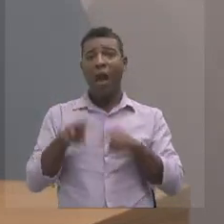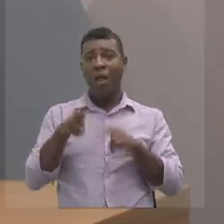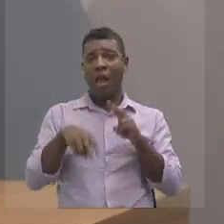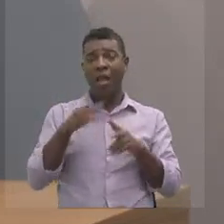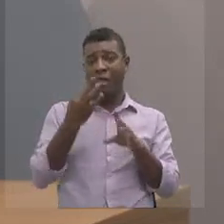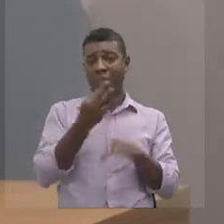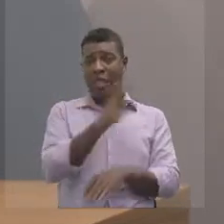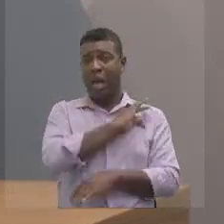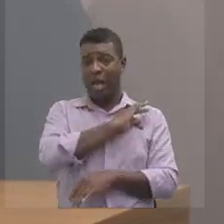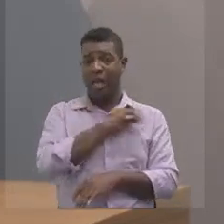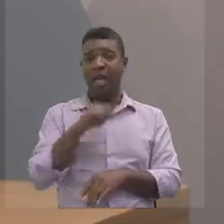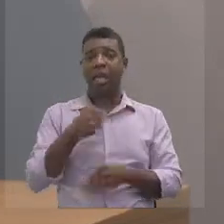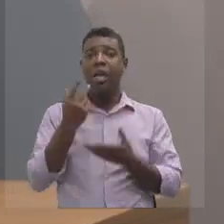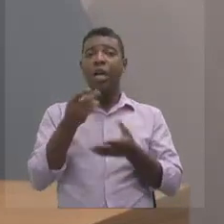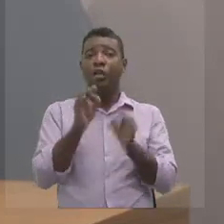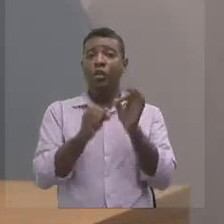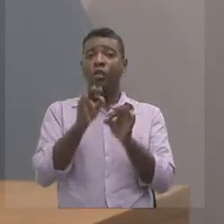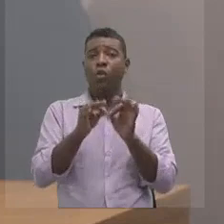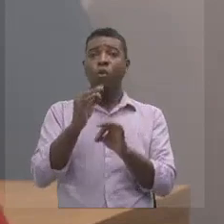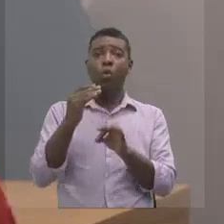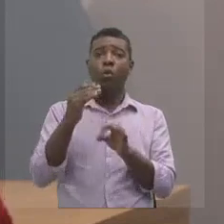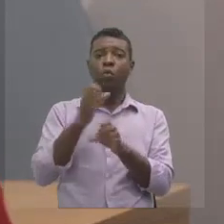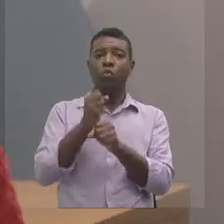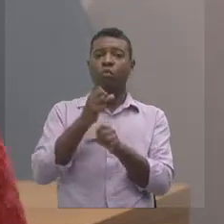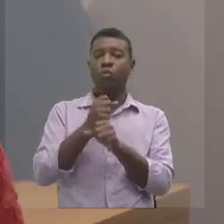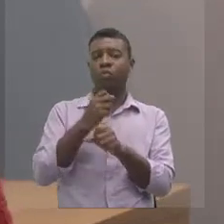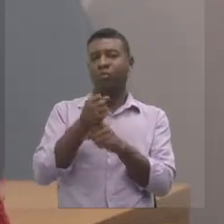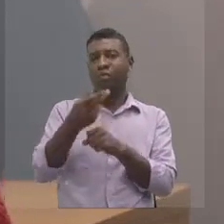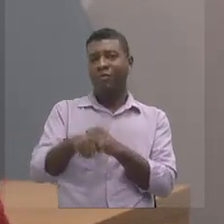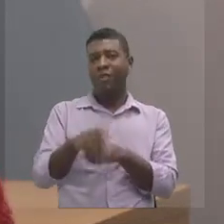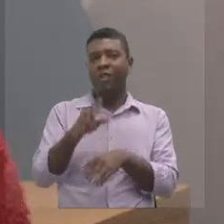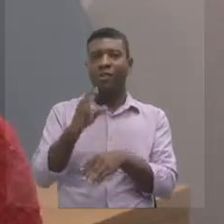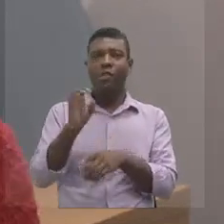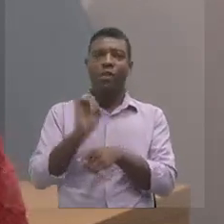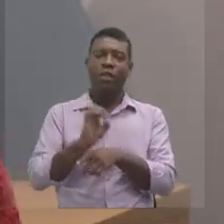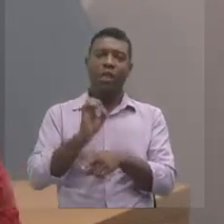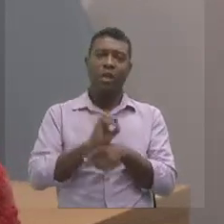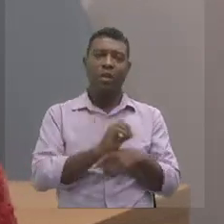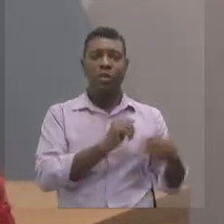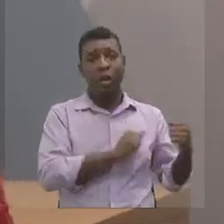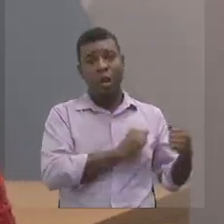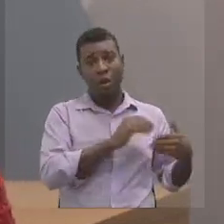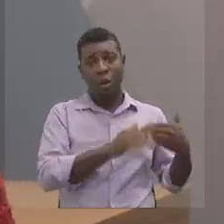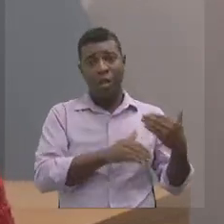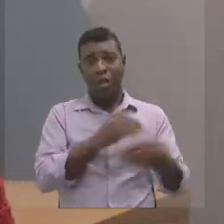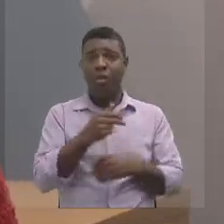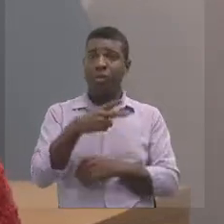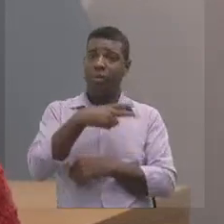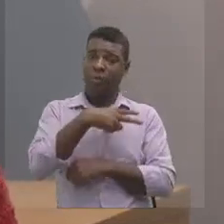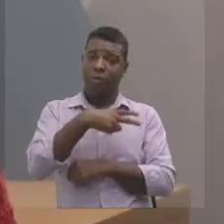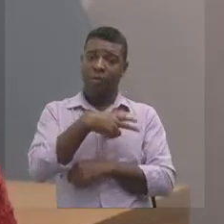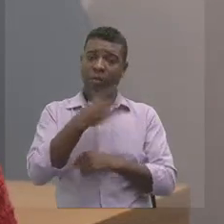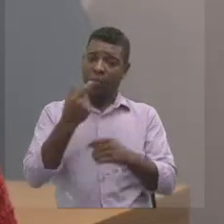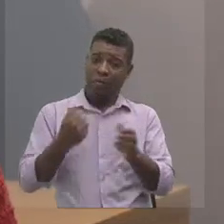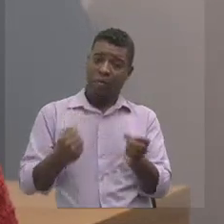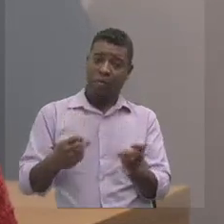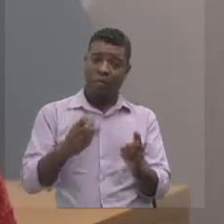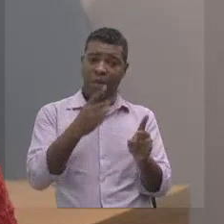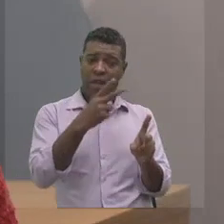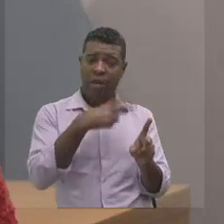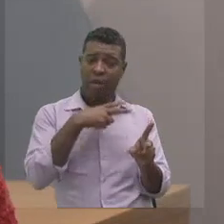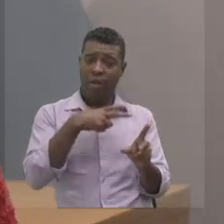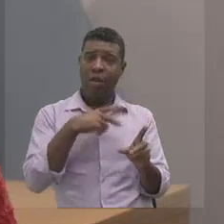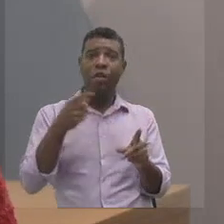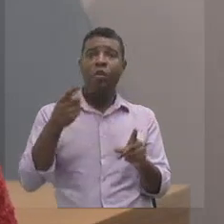Contas do Estado não é o processo de privatização que vocês que o governo Zema conduziu nós